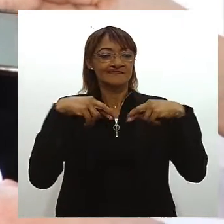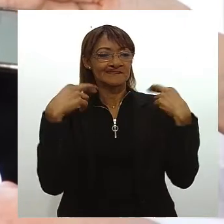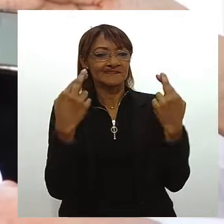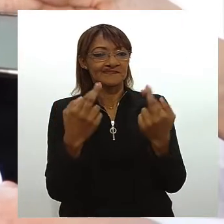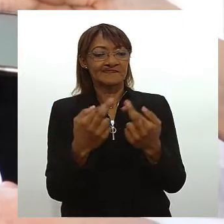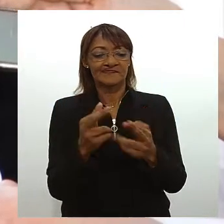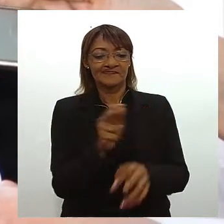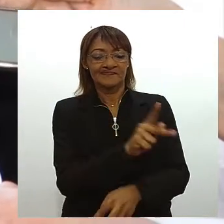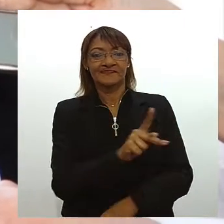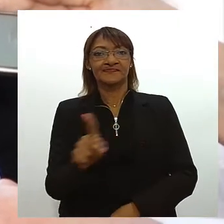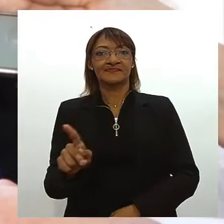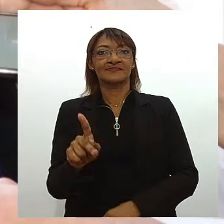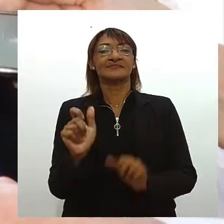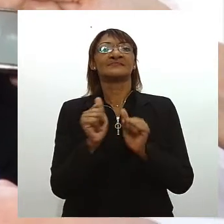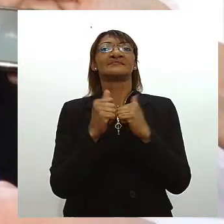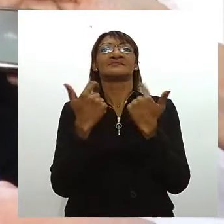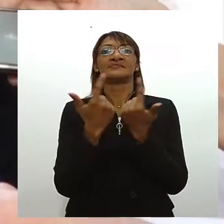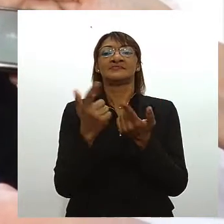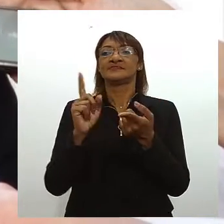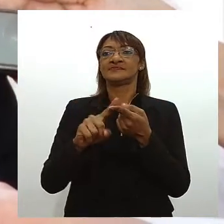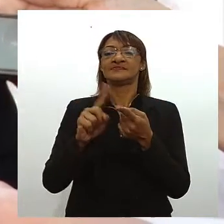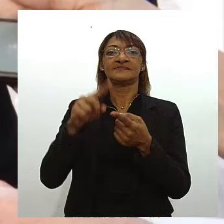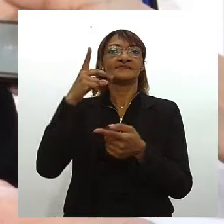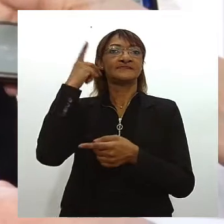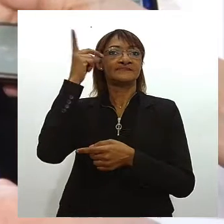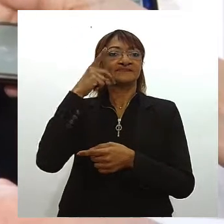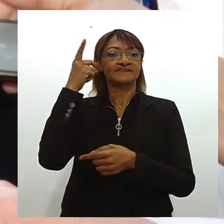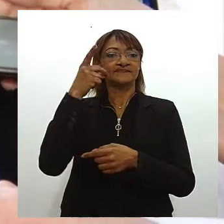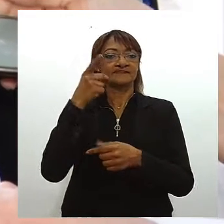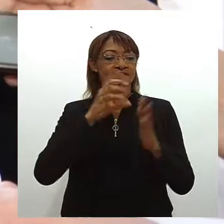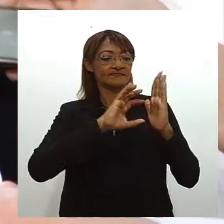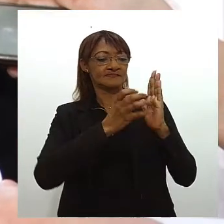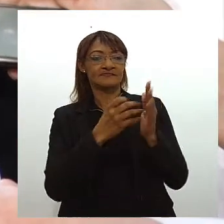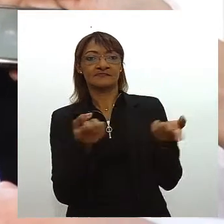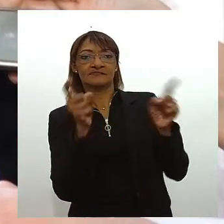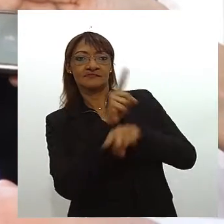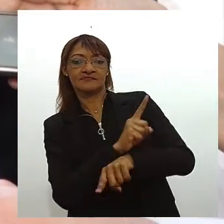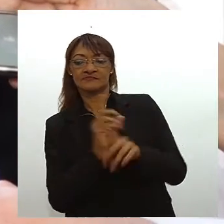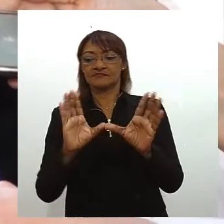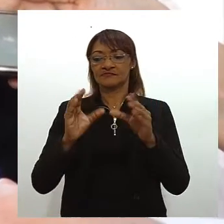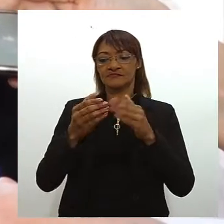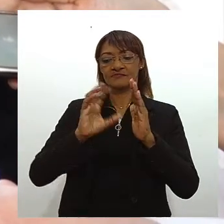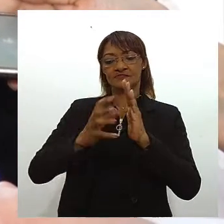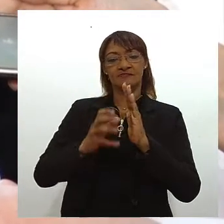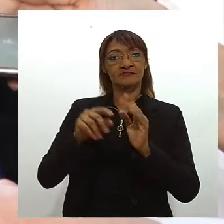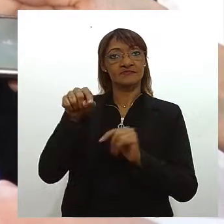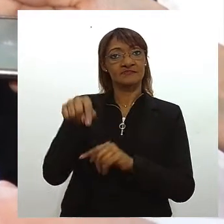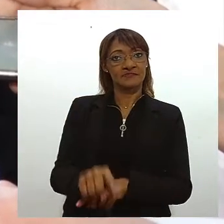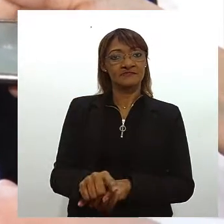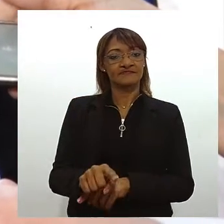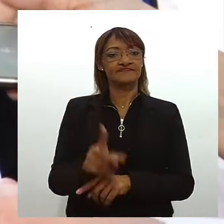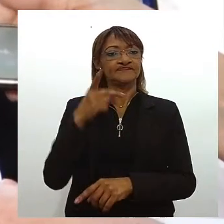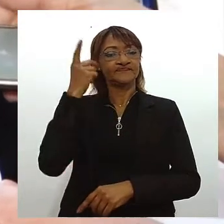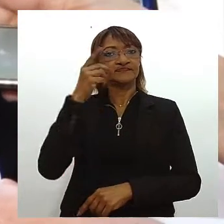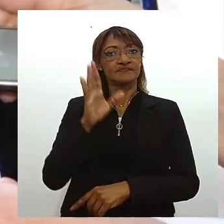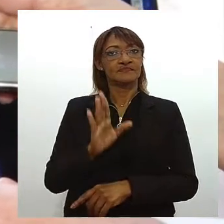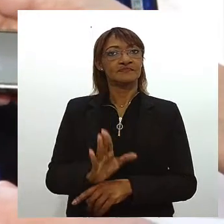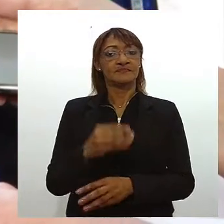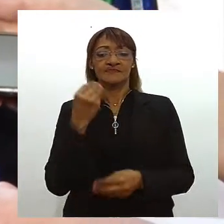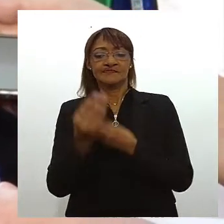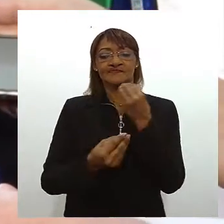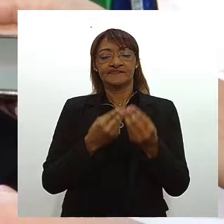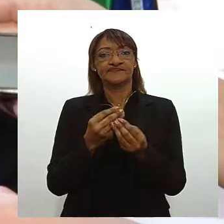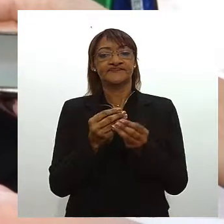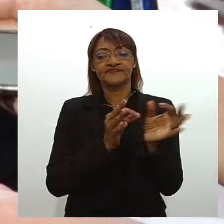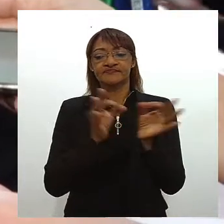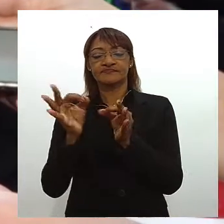presidente da Assembleia e deputados de oposição, deputados de situação, e da forma democrática como o processo foi construído,